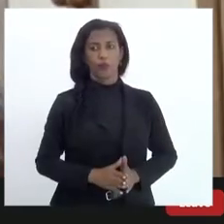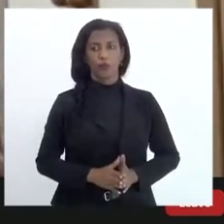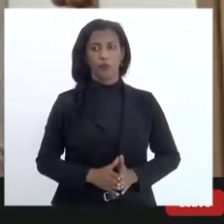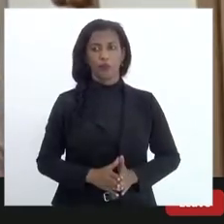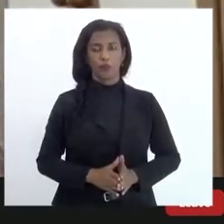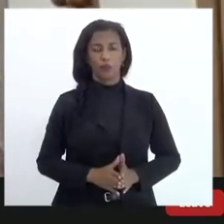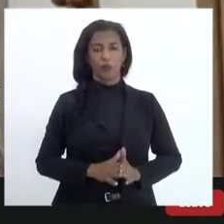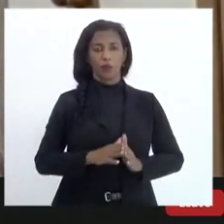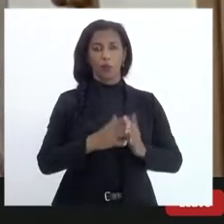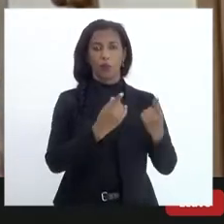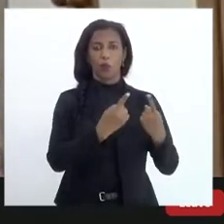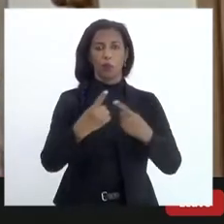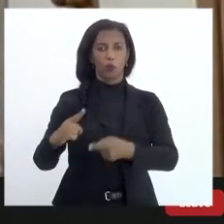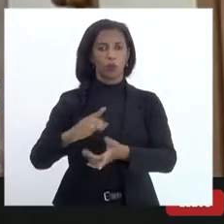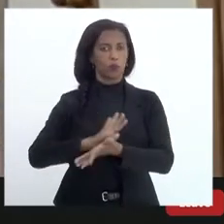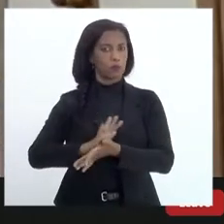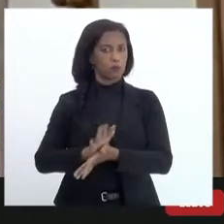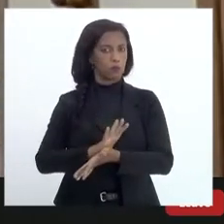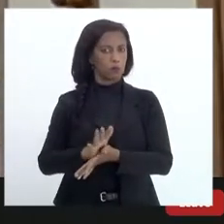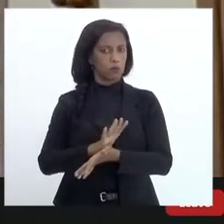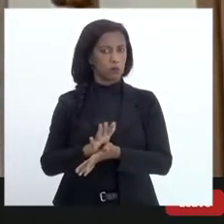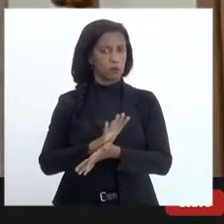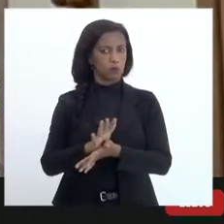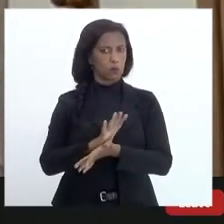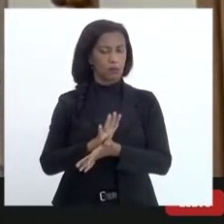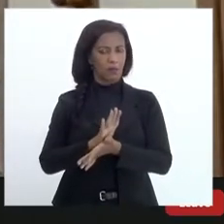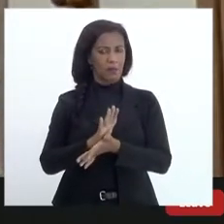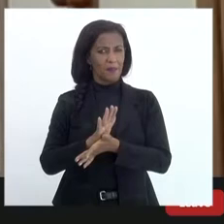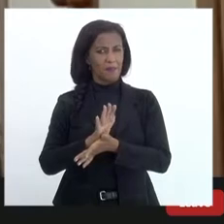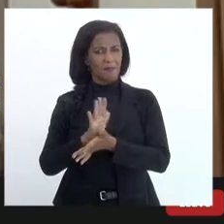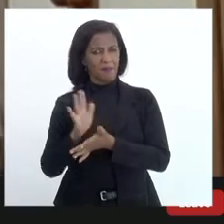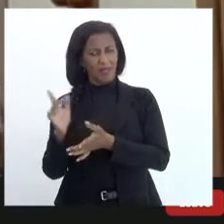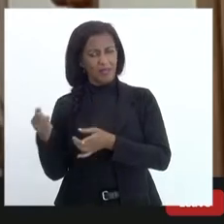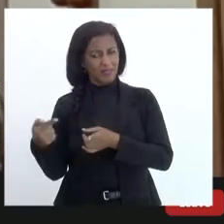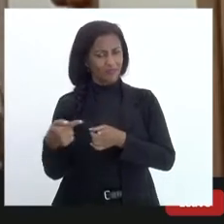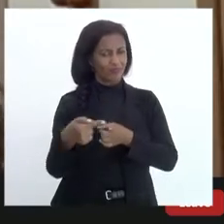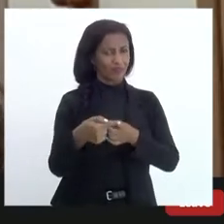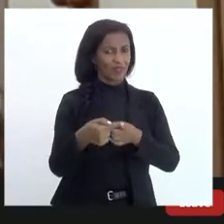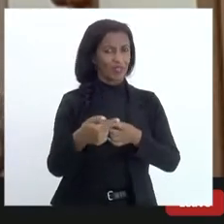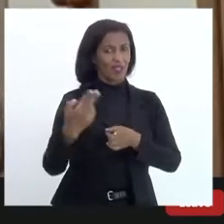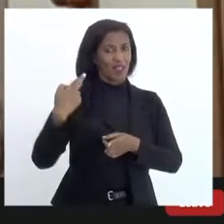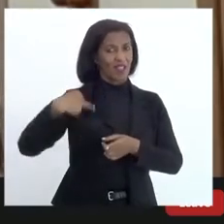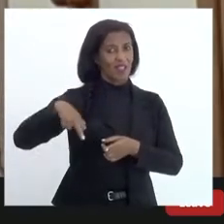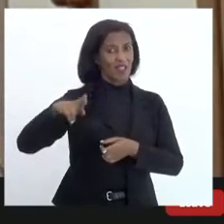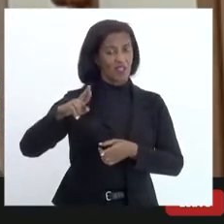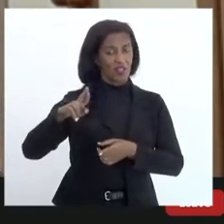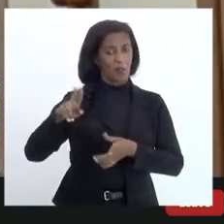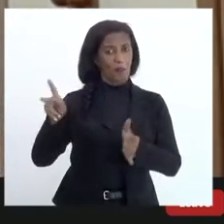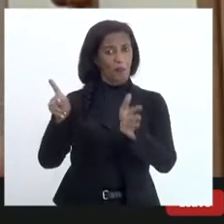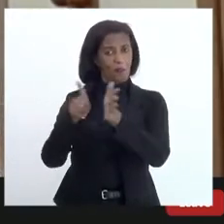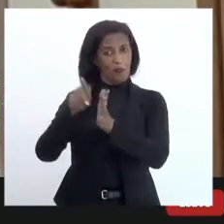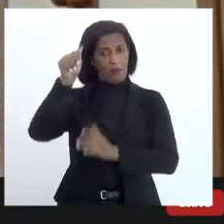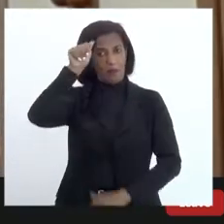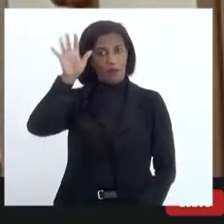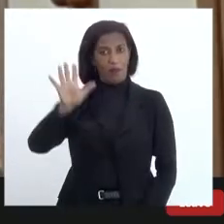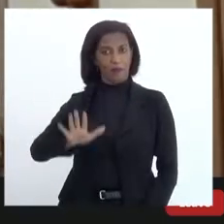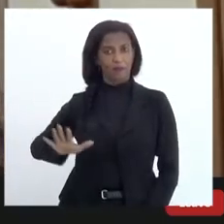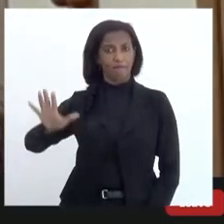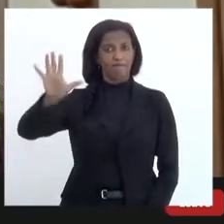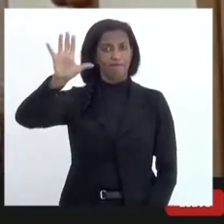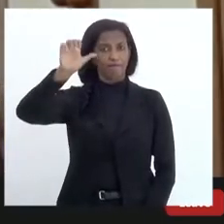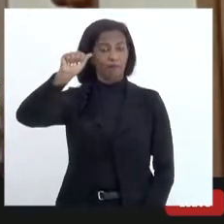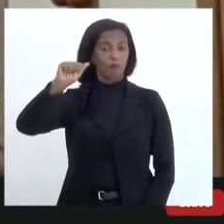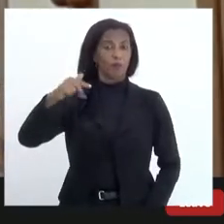um núcleo de combate ao racismo mais voltado às religiões de matriz africana, e aí por isso que eu falo,